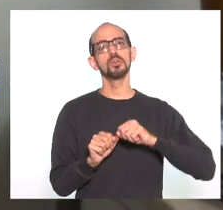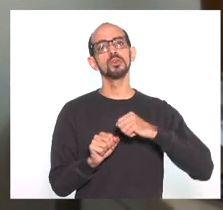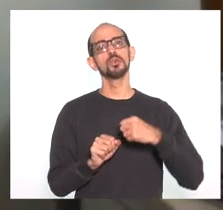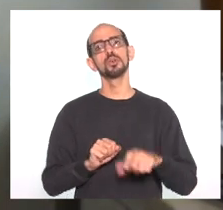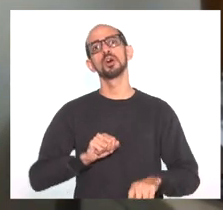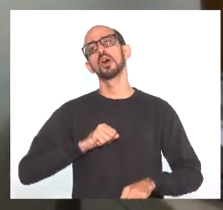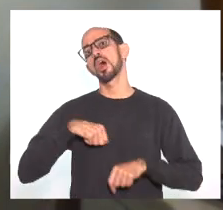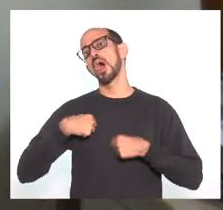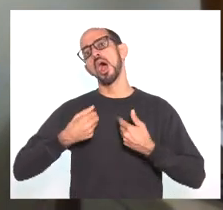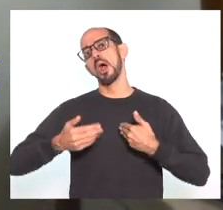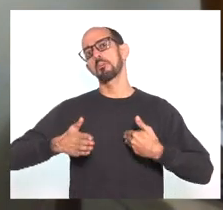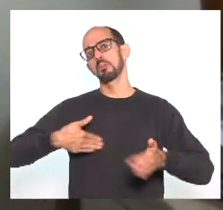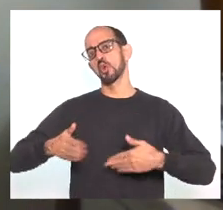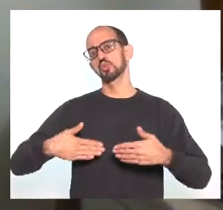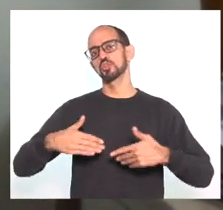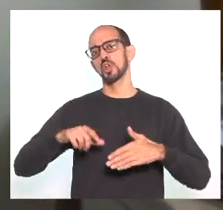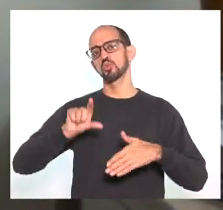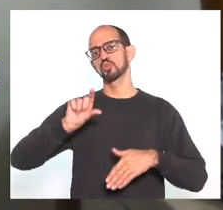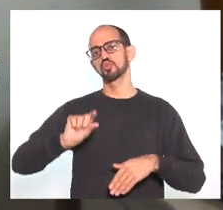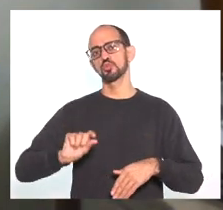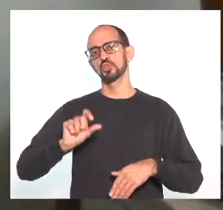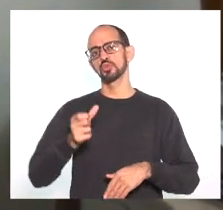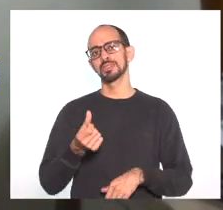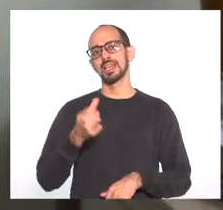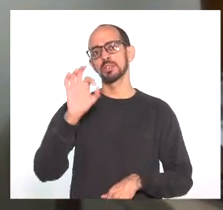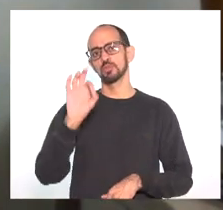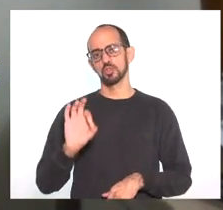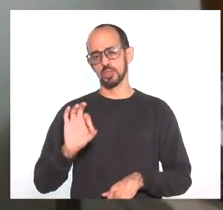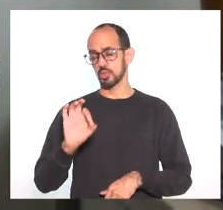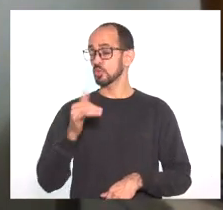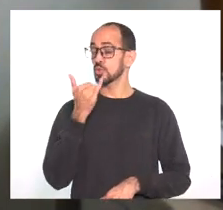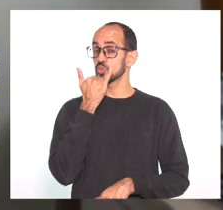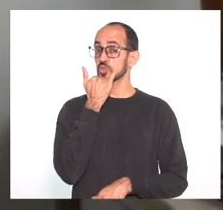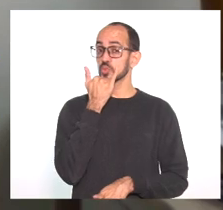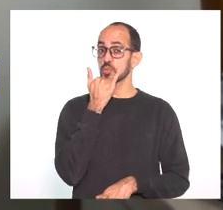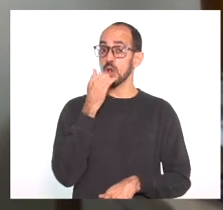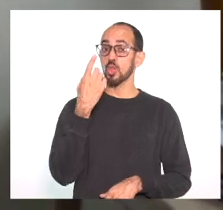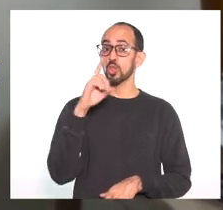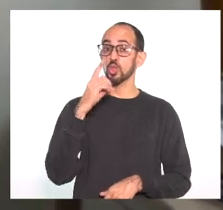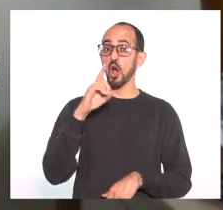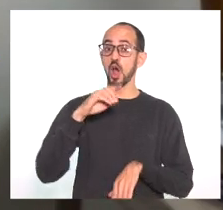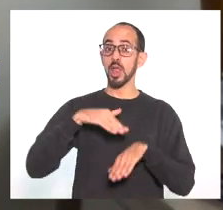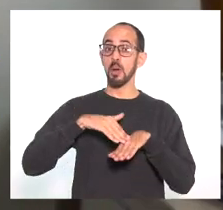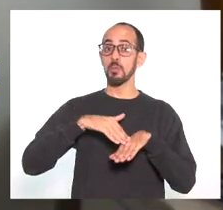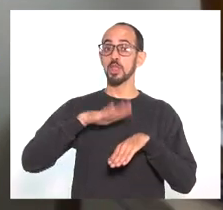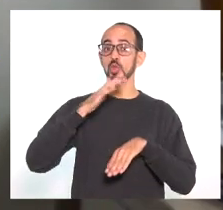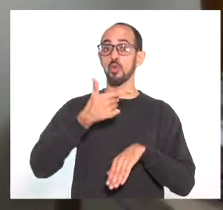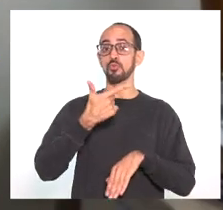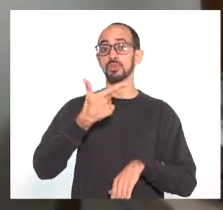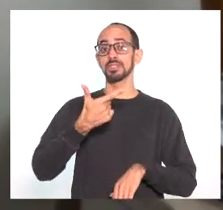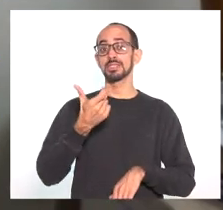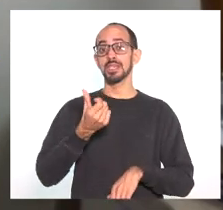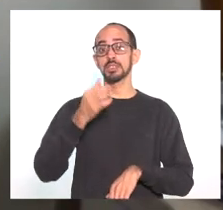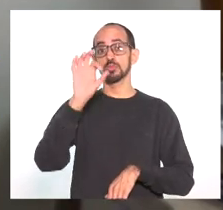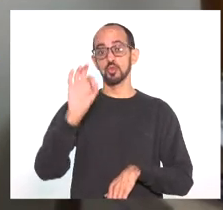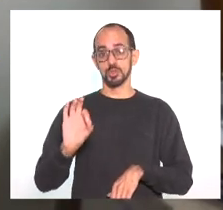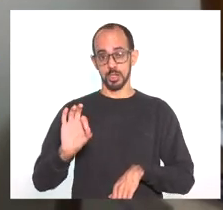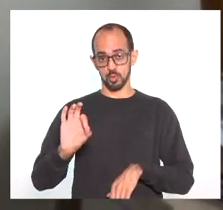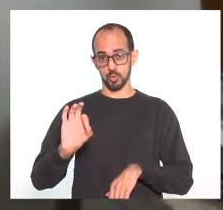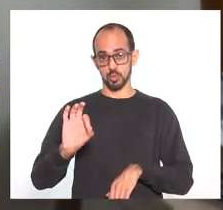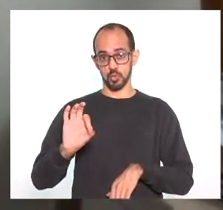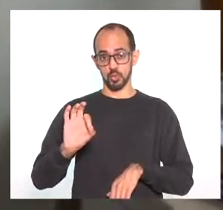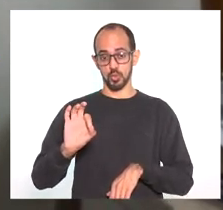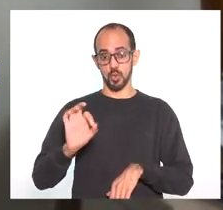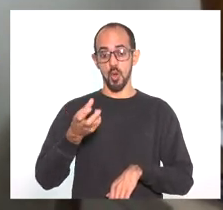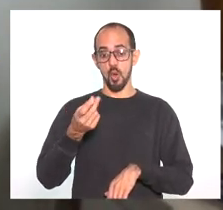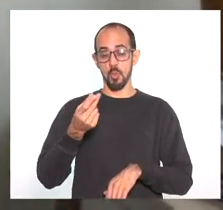A produção caiu 6%. Desculpa, o dólar subiu 26%. O preço do barril